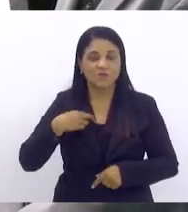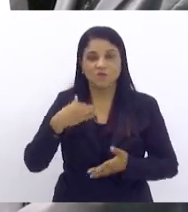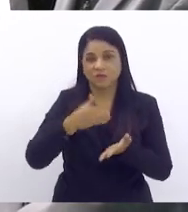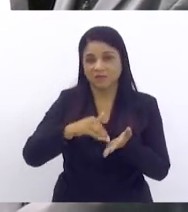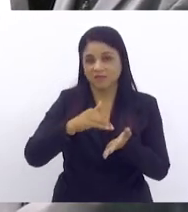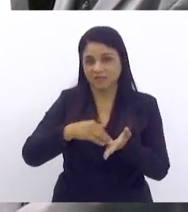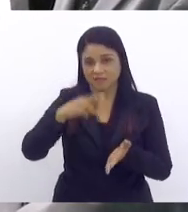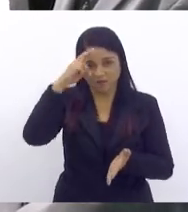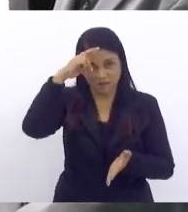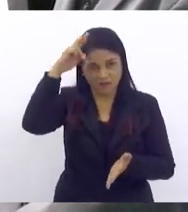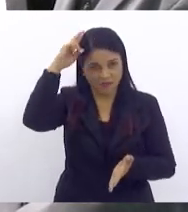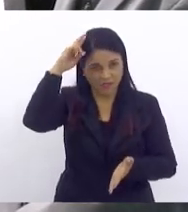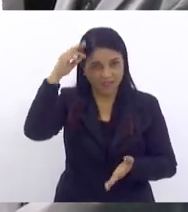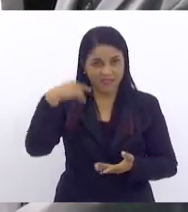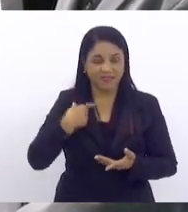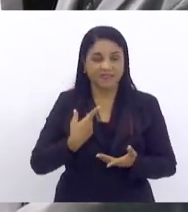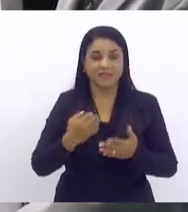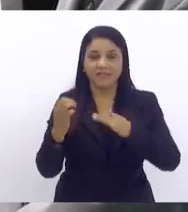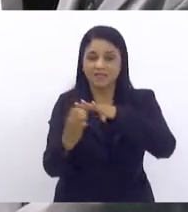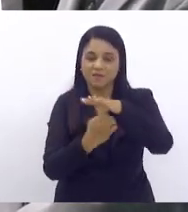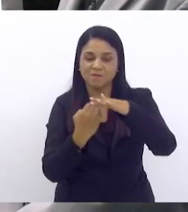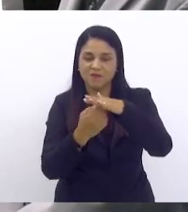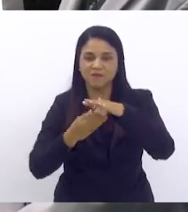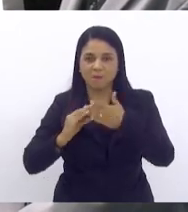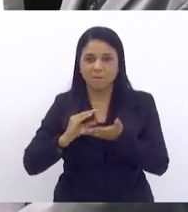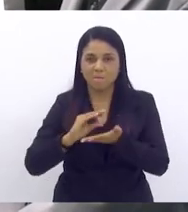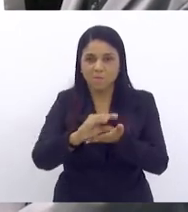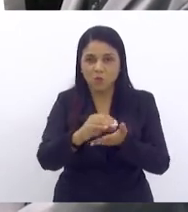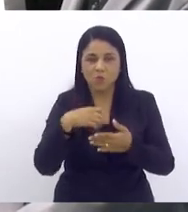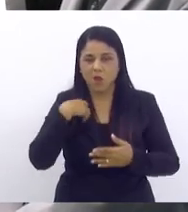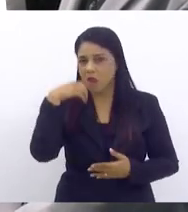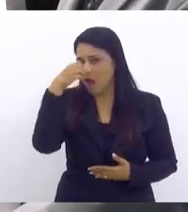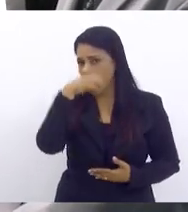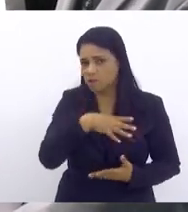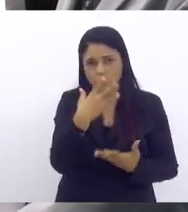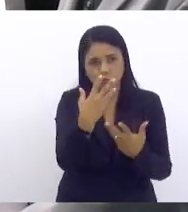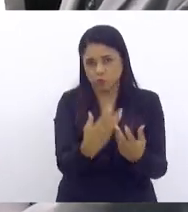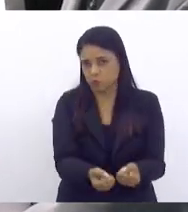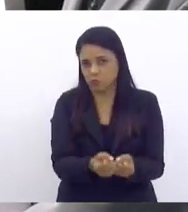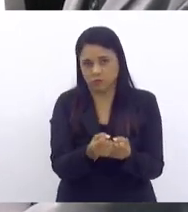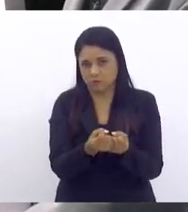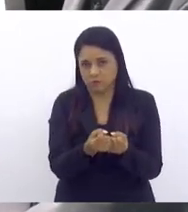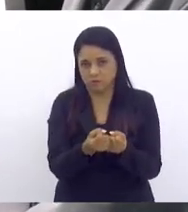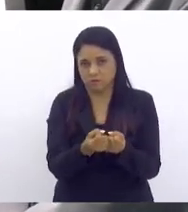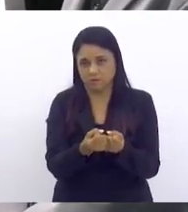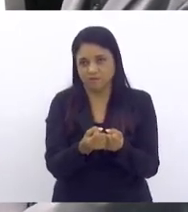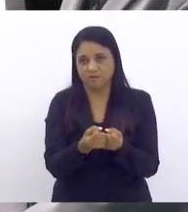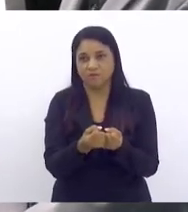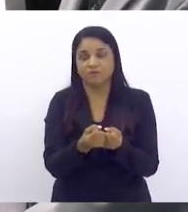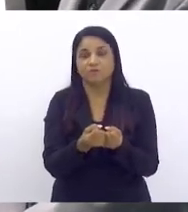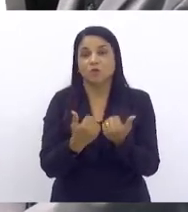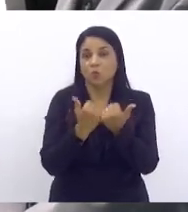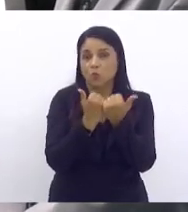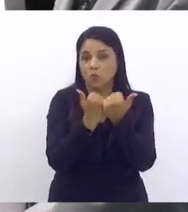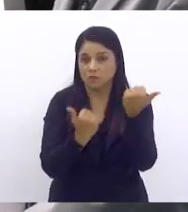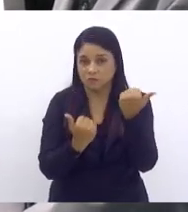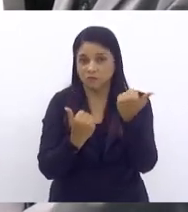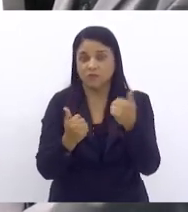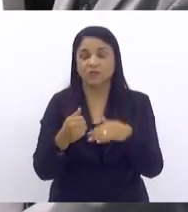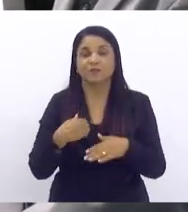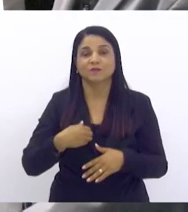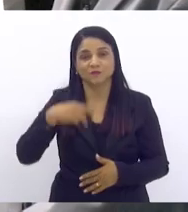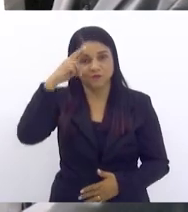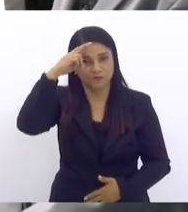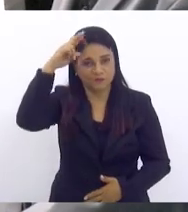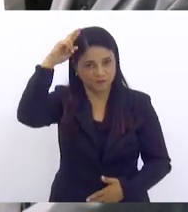beneficiado uma empresa. Essa acusação é absurda e inaceitável. Além disso, a assessoria do secretário Renan Ferreirinha